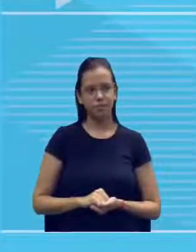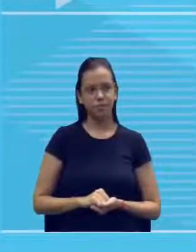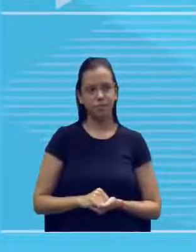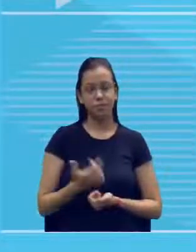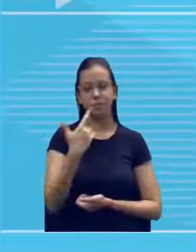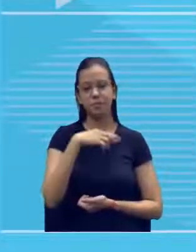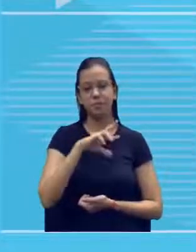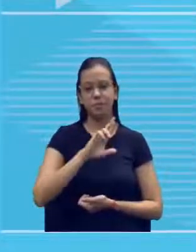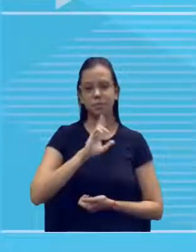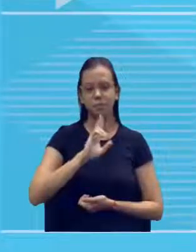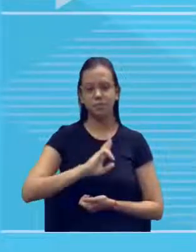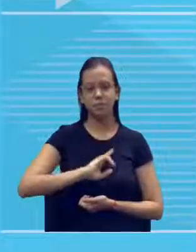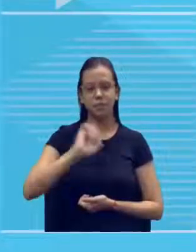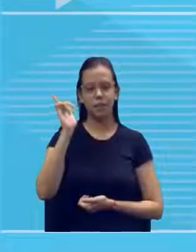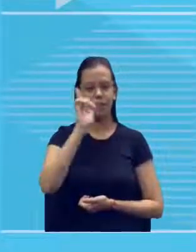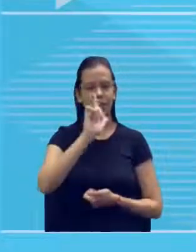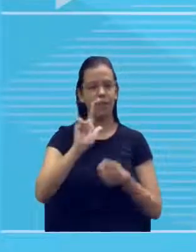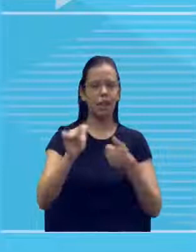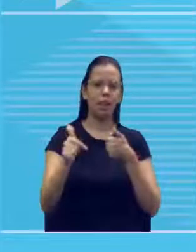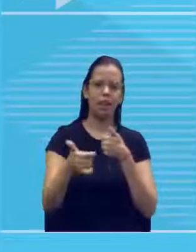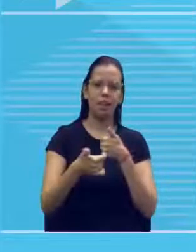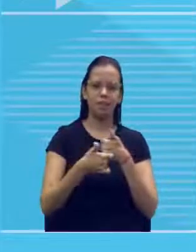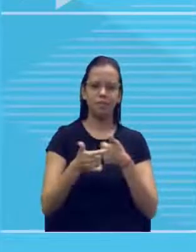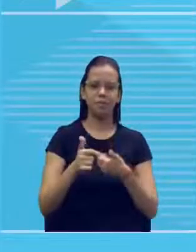me responder ganha um like.